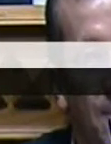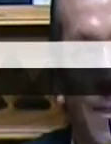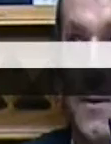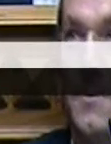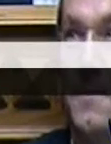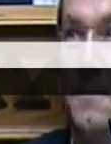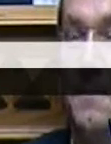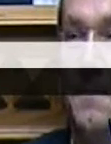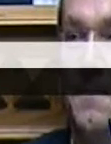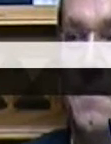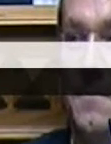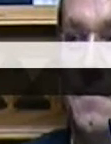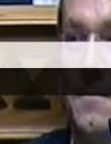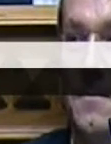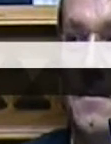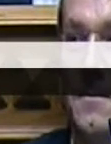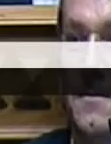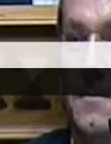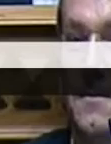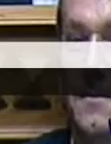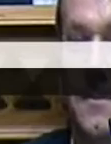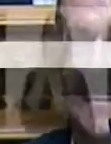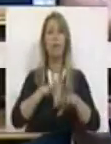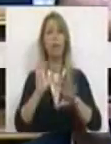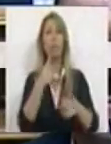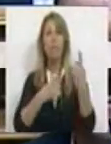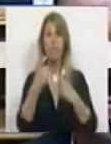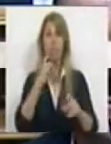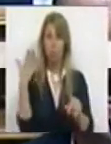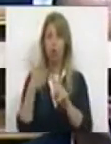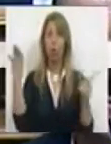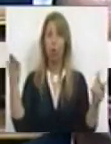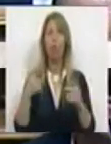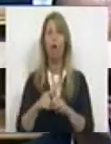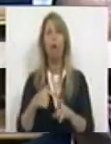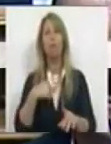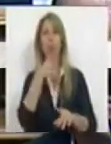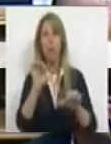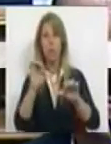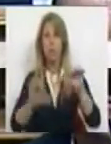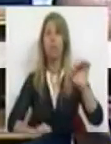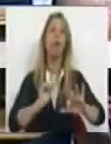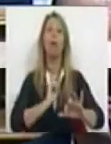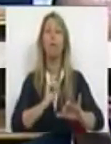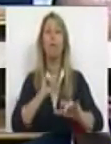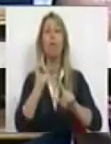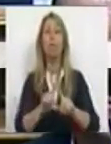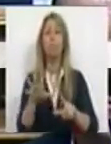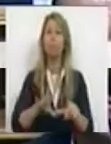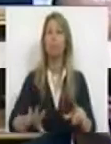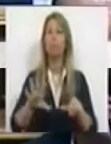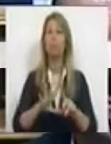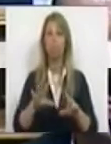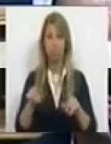Deputado, sobre a questão concreta que coloca, referi-me na minha intervenção ao contorno que hoje permanece, que é o contorno político